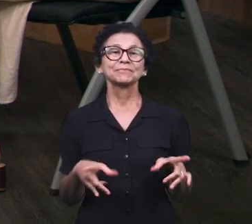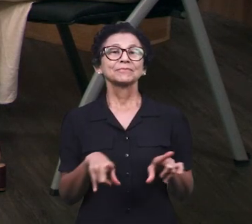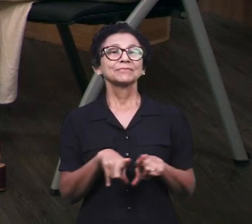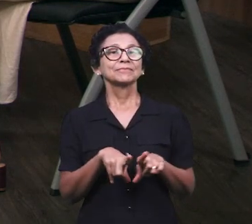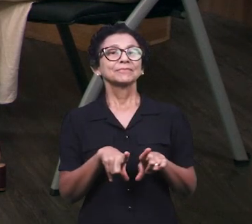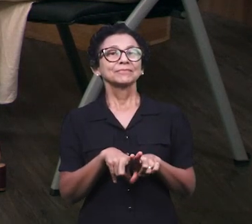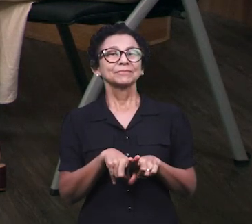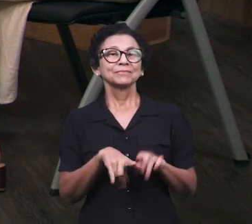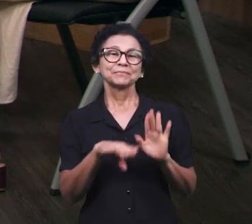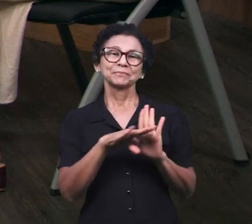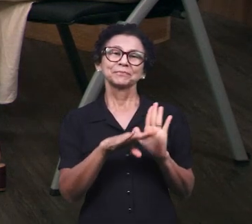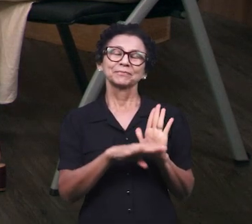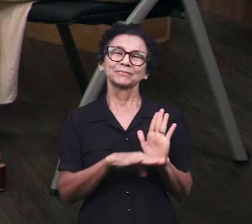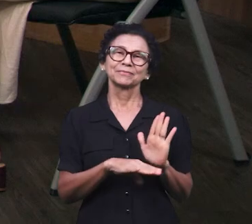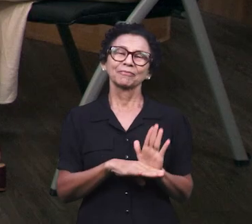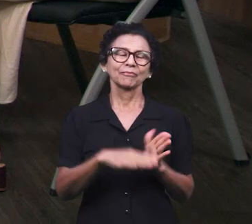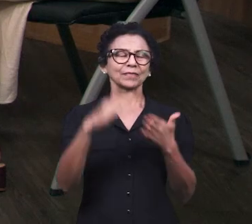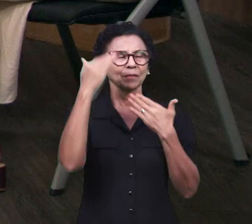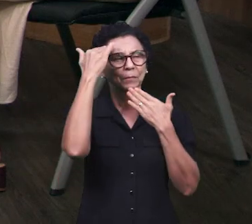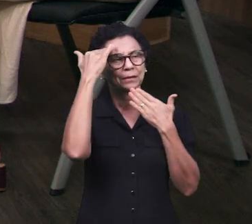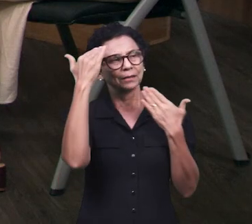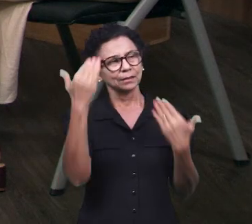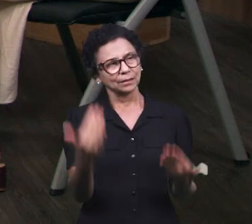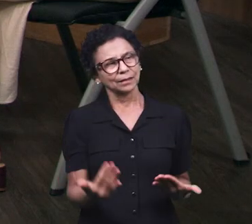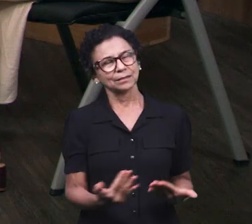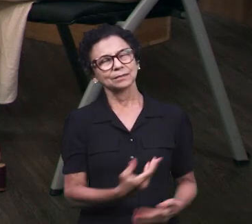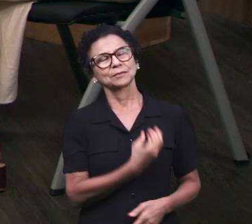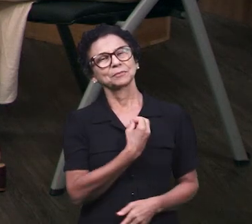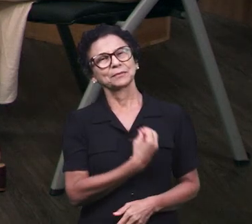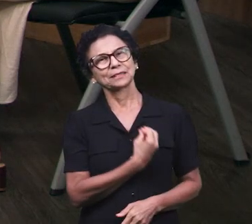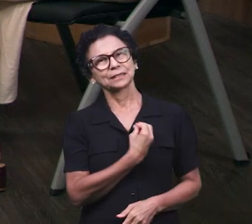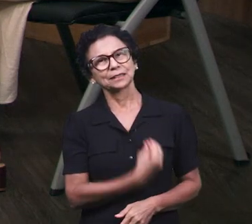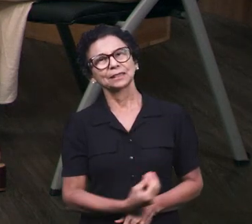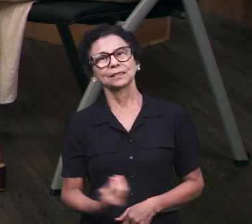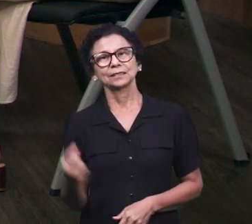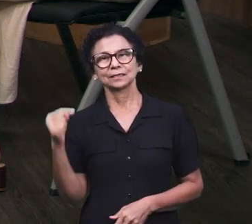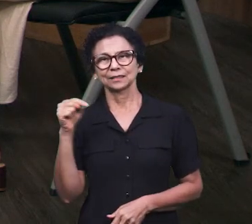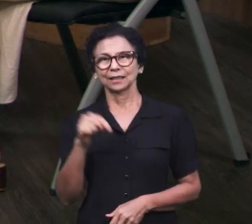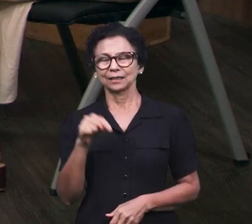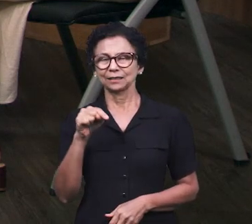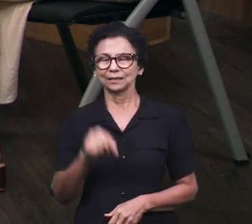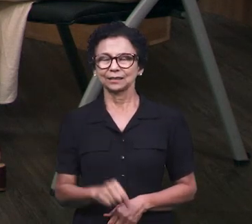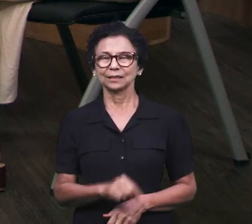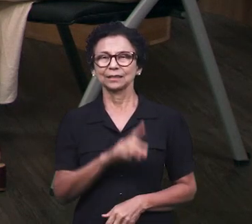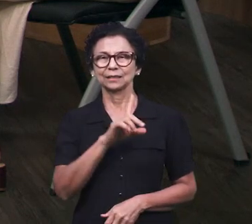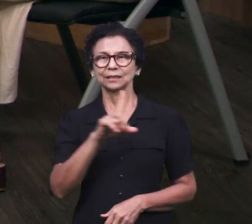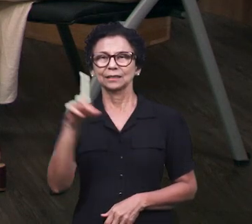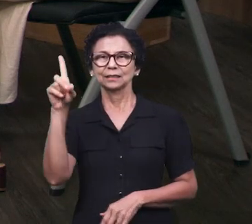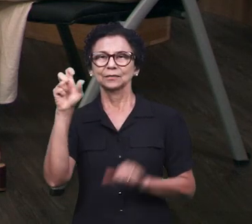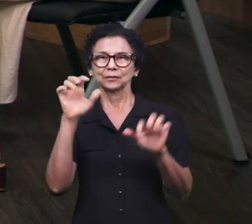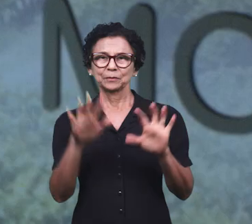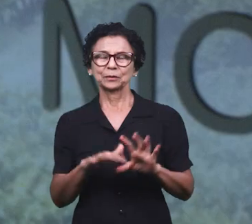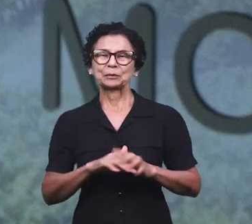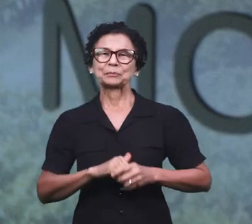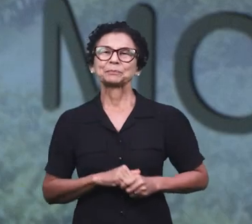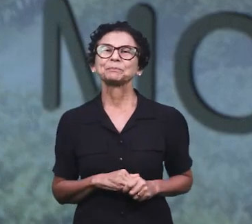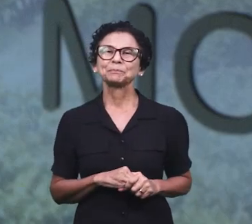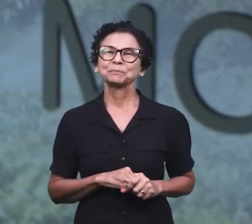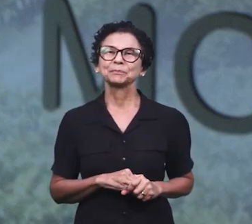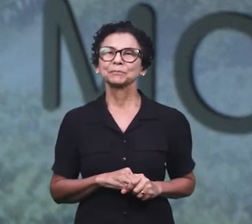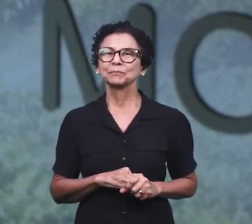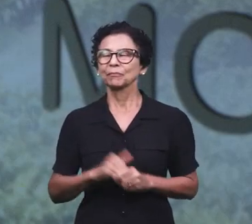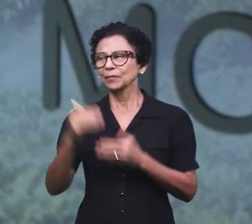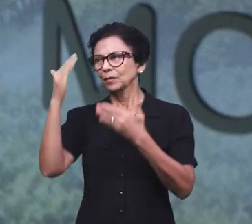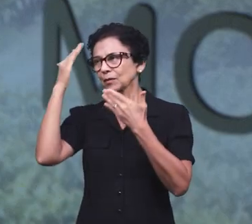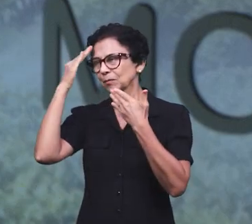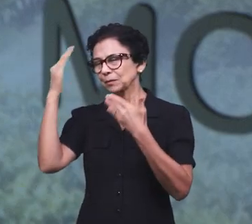nosso programa, Evandro. Muito obrigado pela sua presença aqui conosco e pela sua contribuição. Obrigado a você,